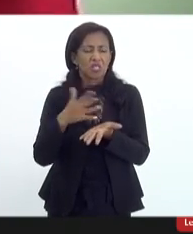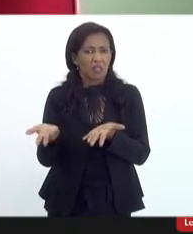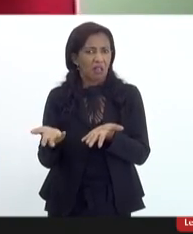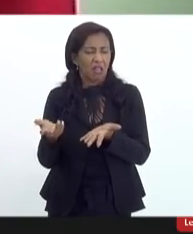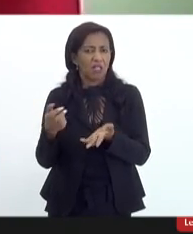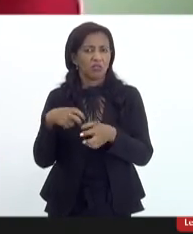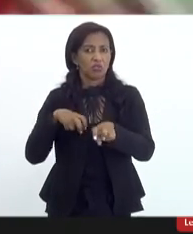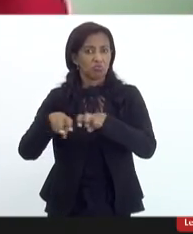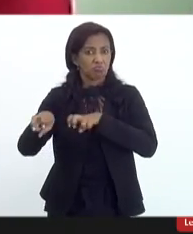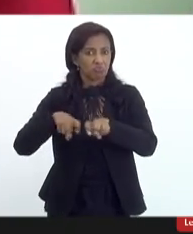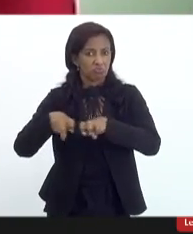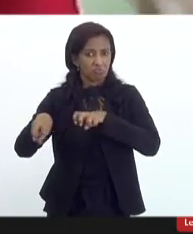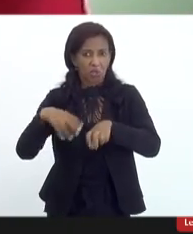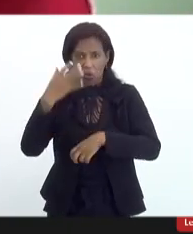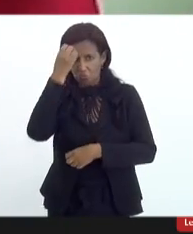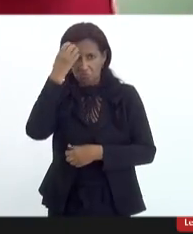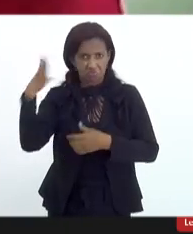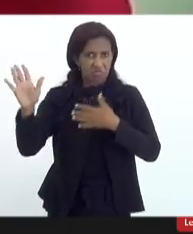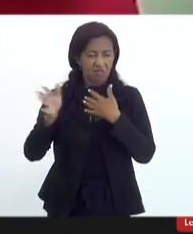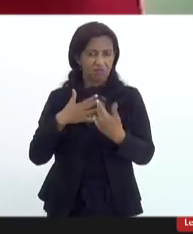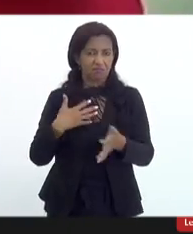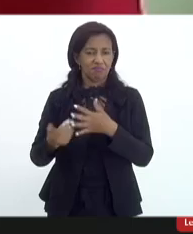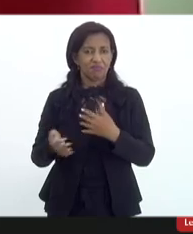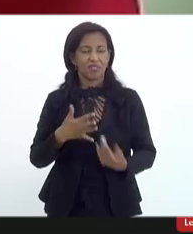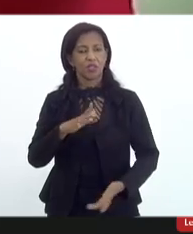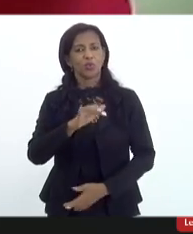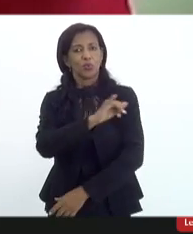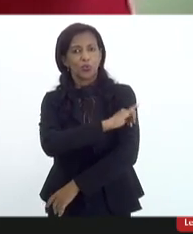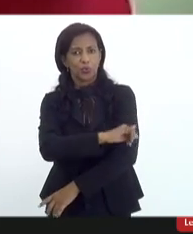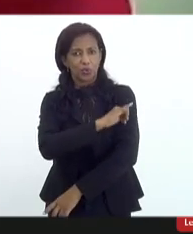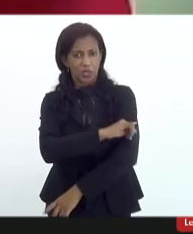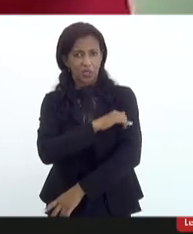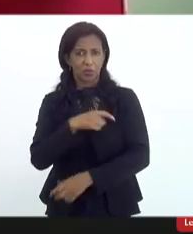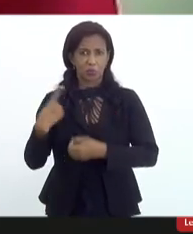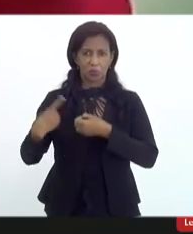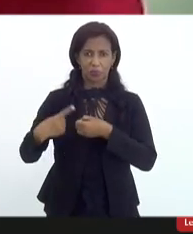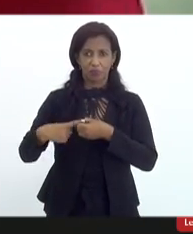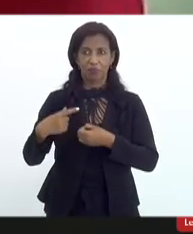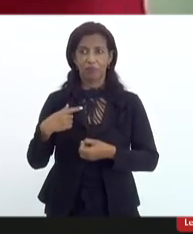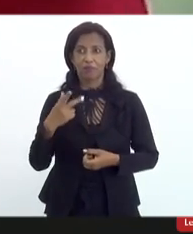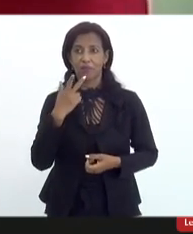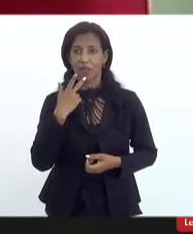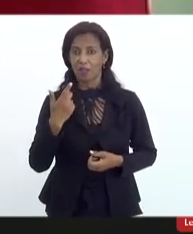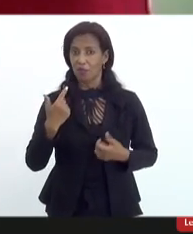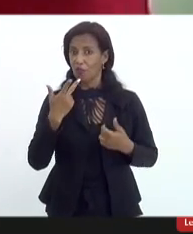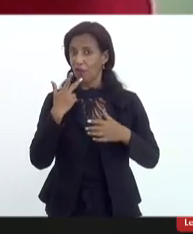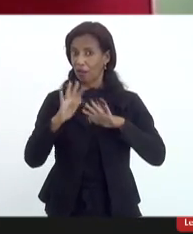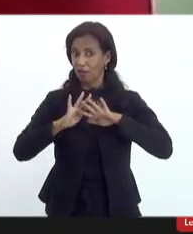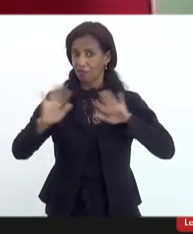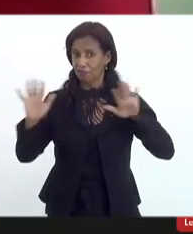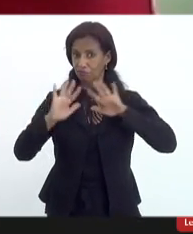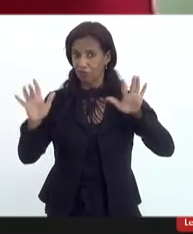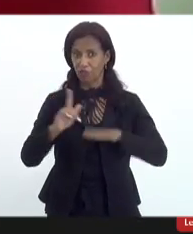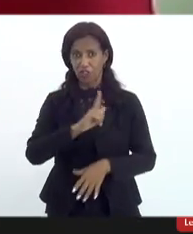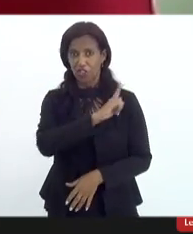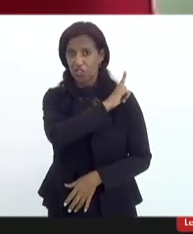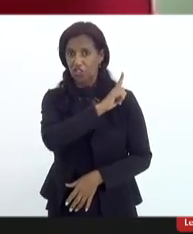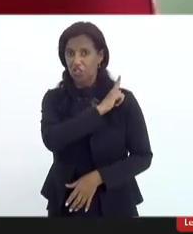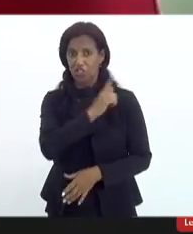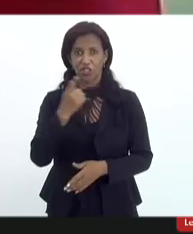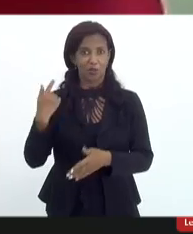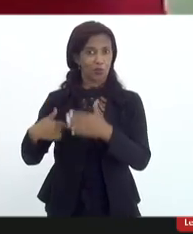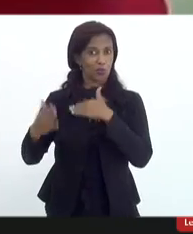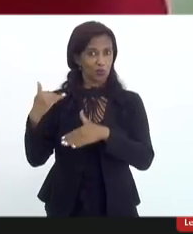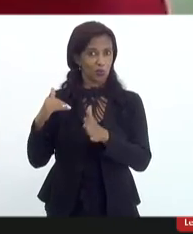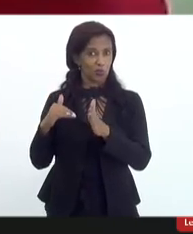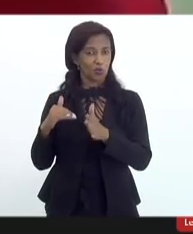de transporte, sei lá o quê, do Rio de Janeiro, do município, eu quero registrar aqui que não foi na gestão do último prefeito,